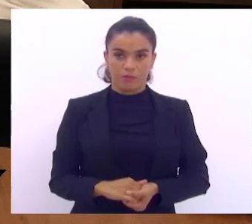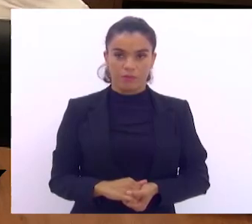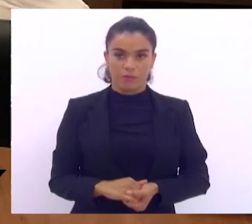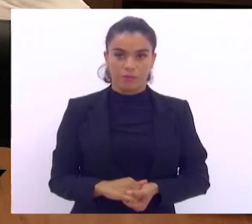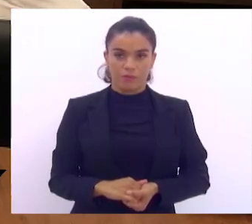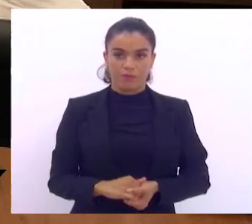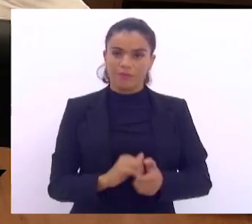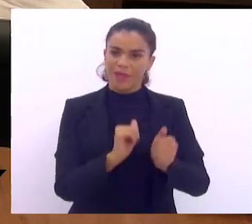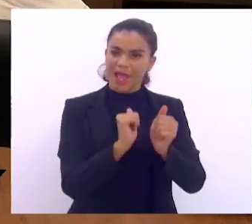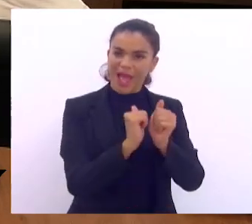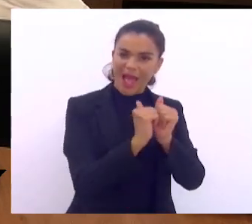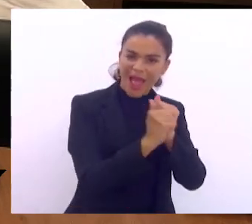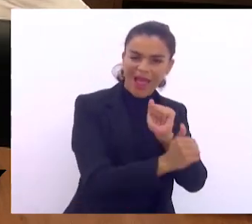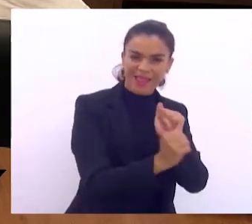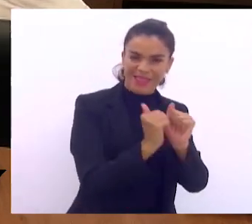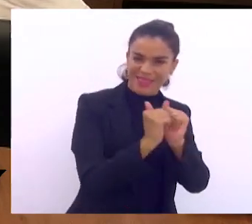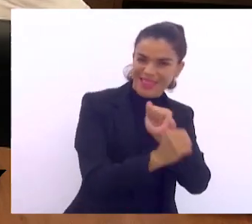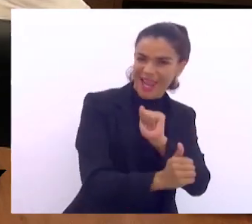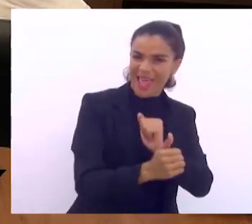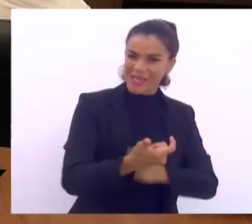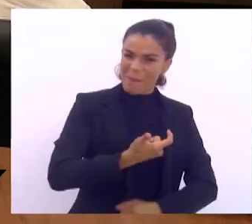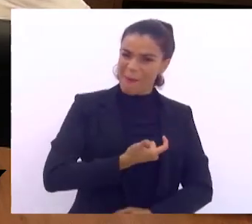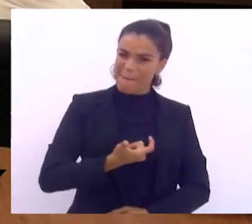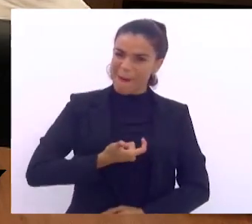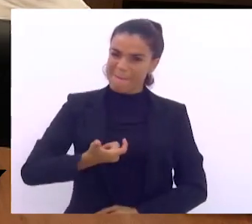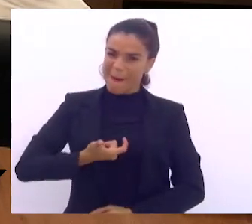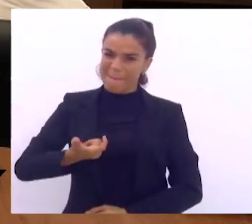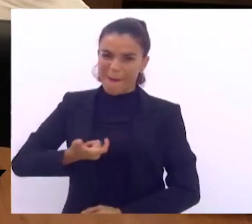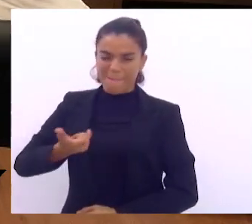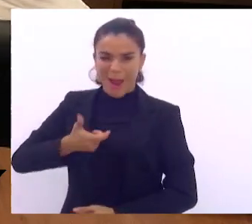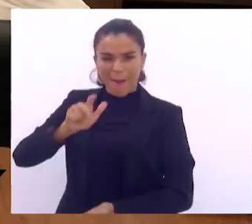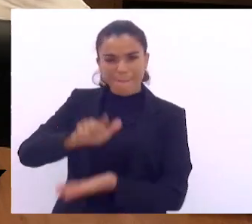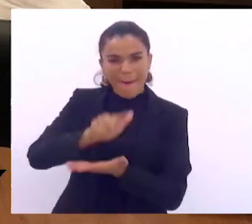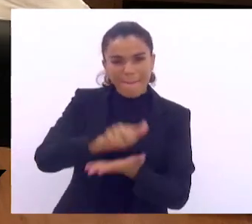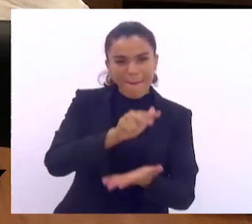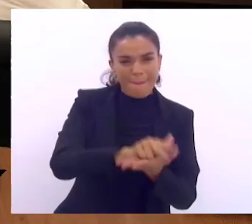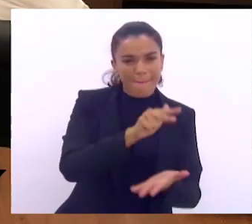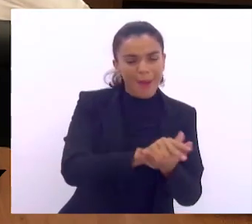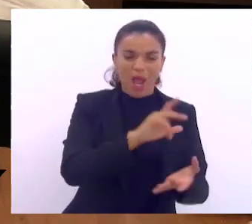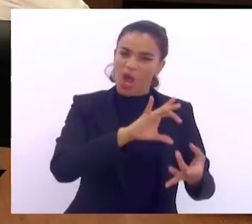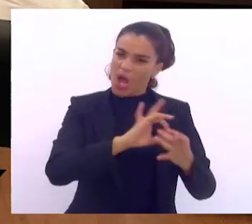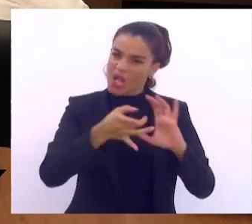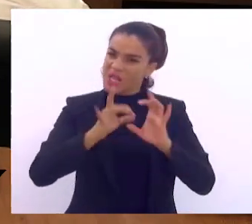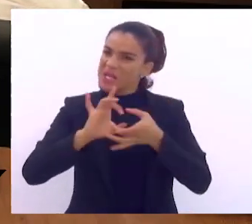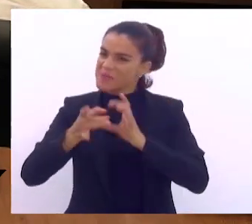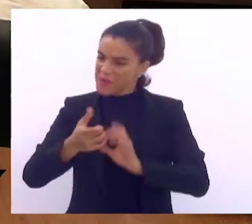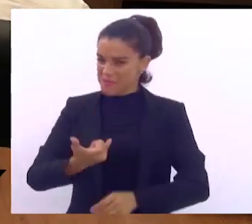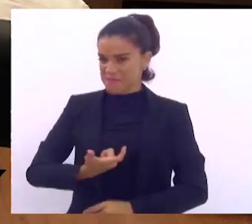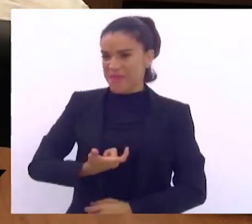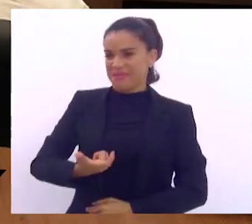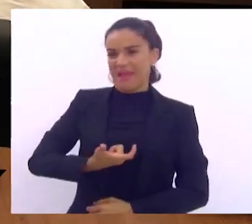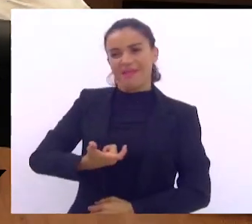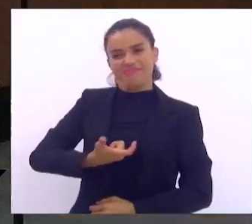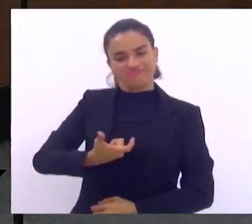Atletas medalhista olímpico, né? Robson e Arnaldo, né? Você é medalhista.